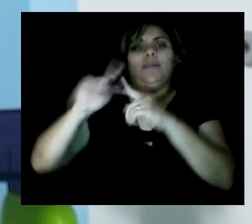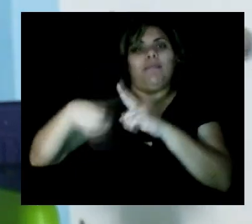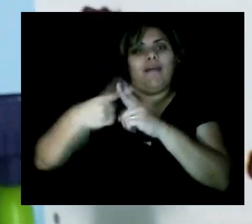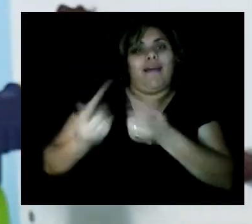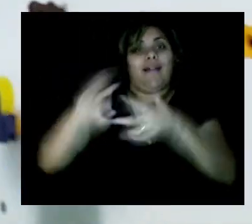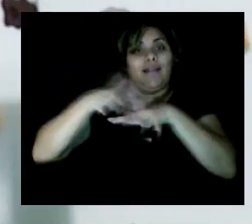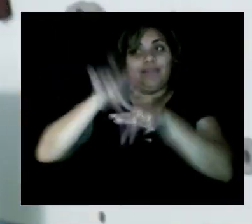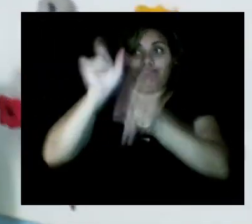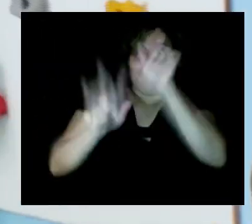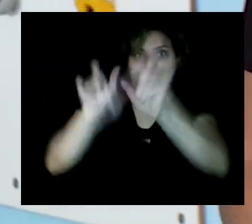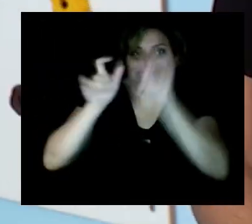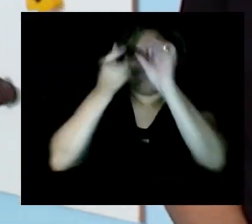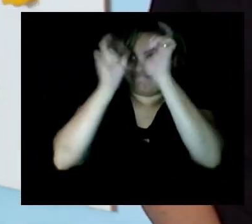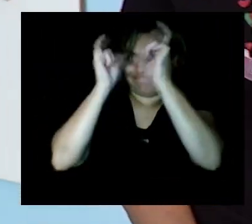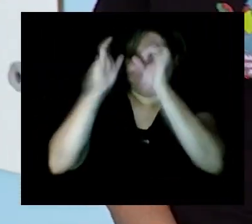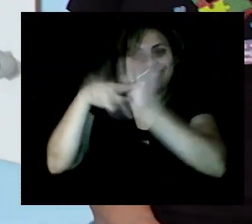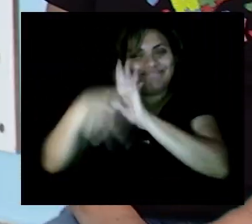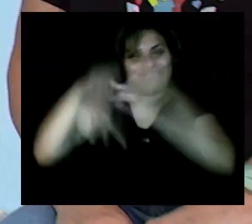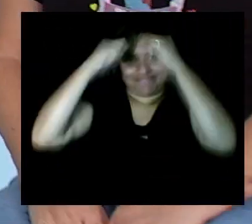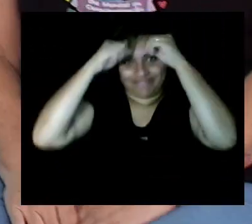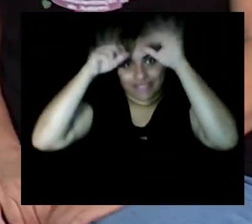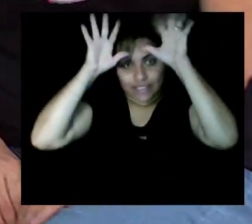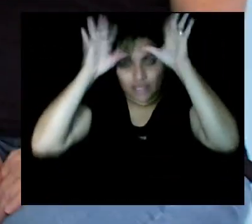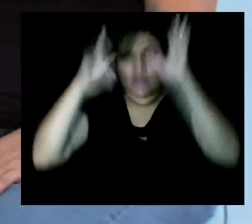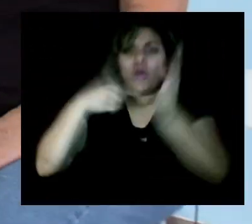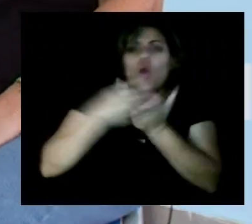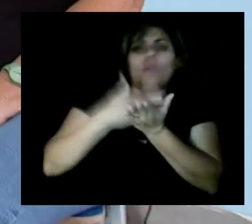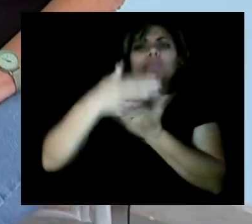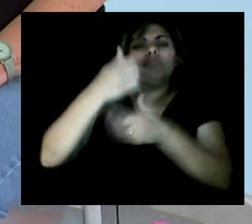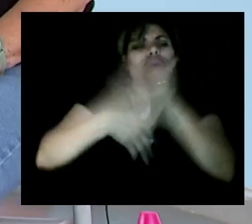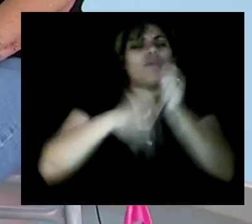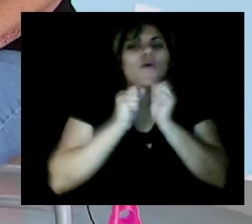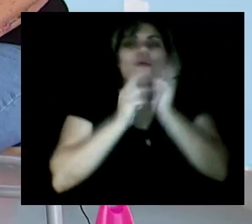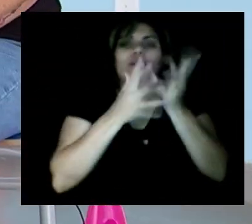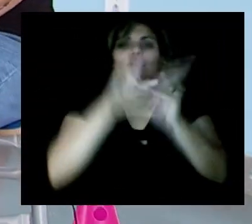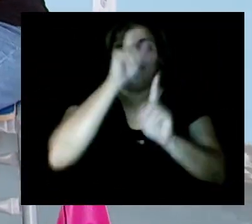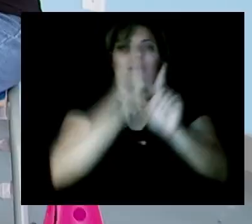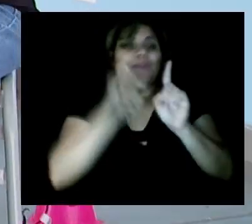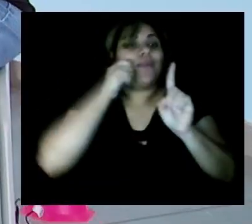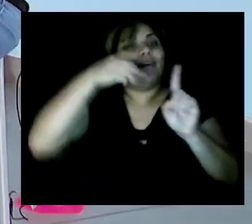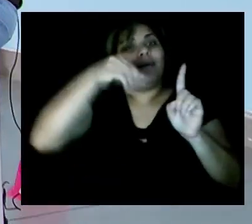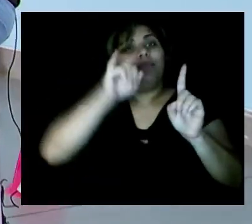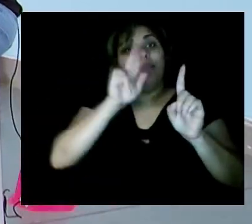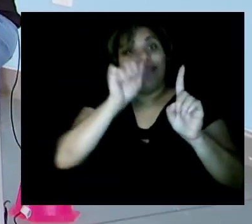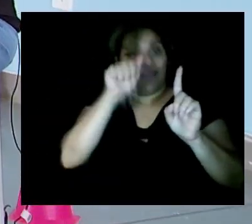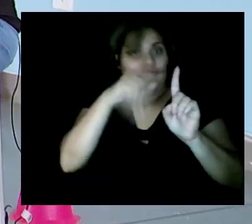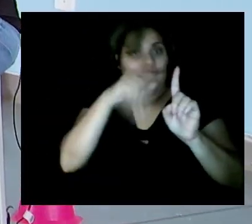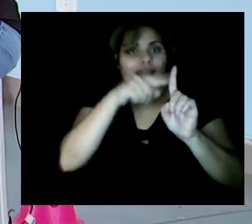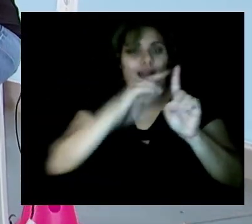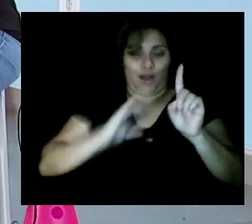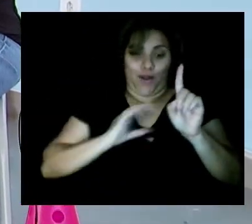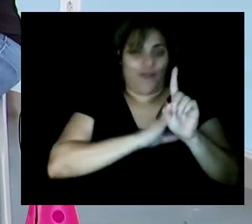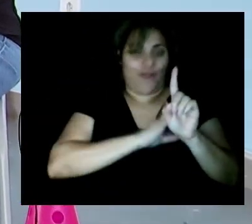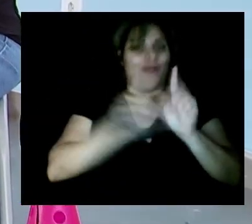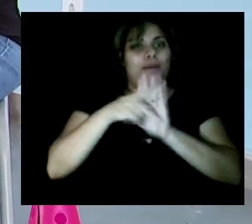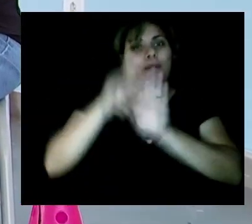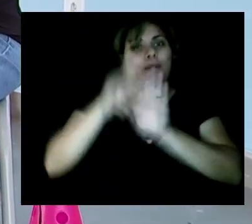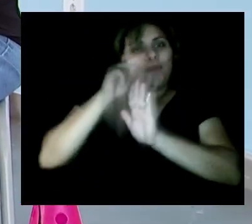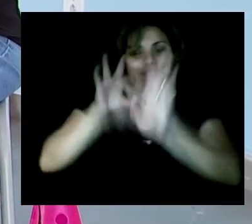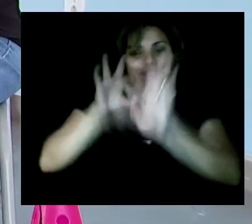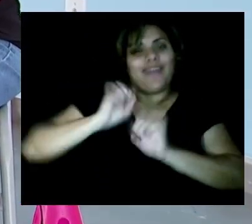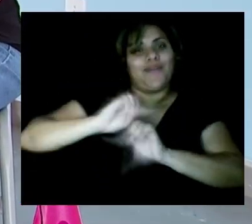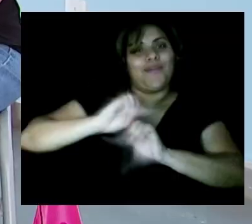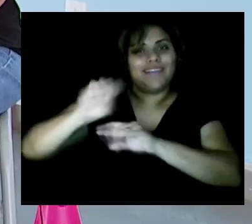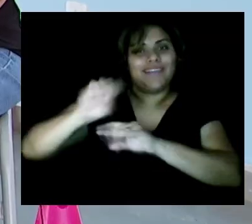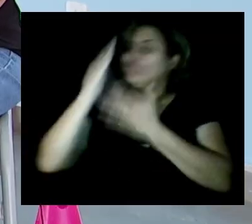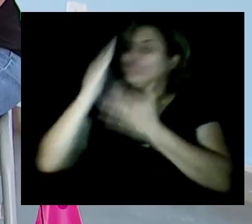quem vai começar contando essa história para a gente é a Miriam Fezzi, que é coordenadora do projeto Educação. Muito obrigada por nos receber aqui,